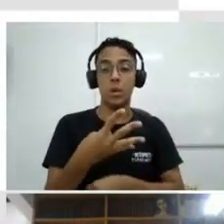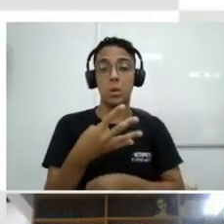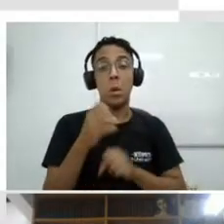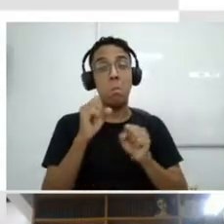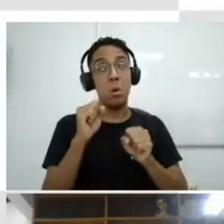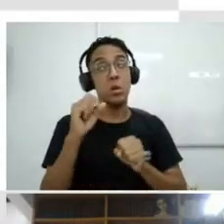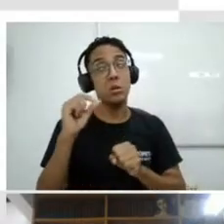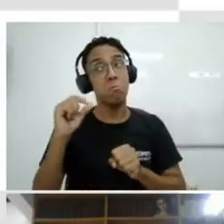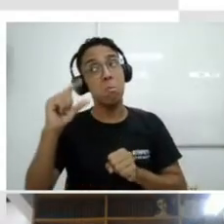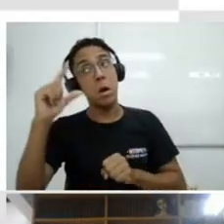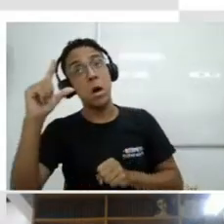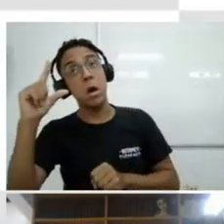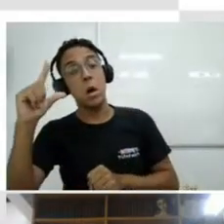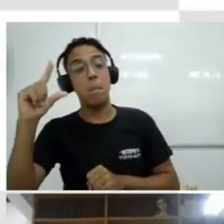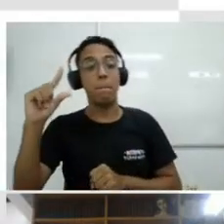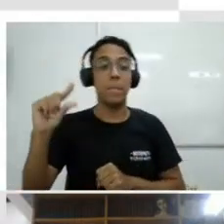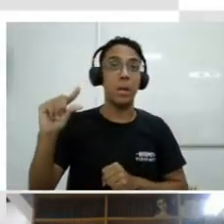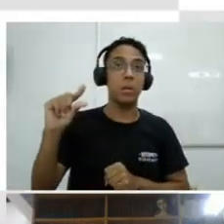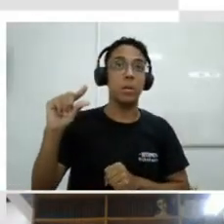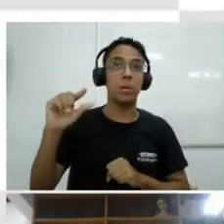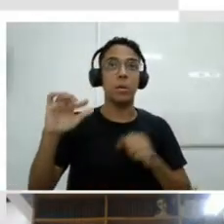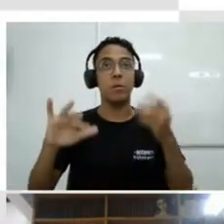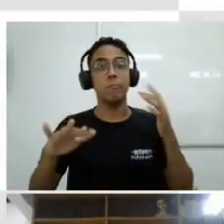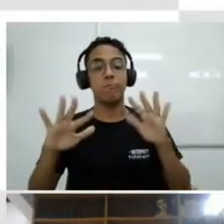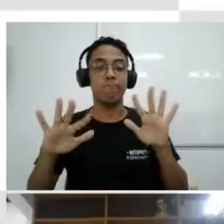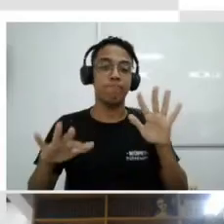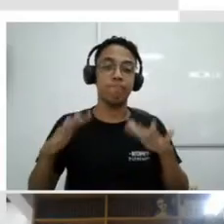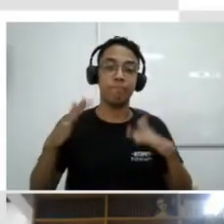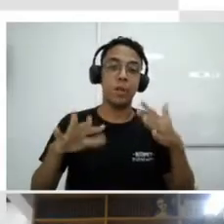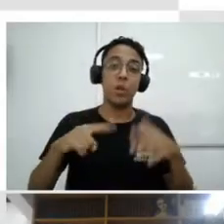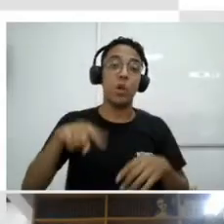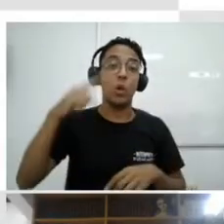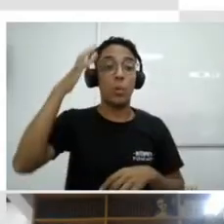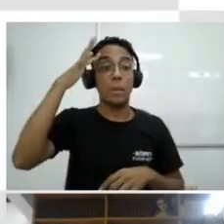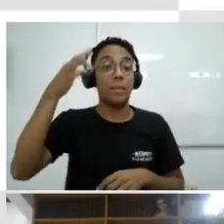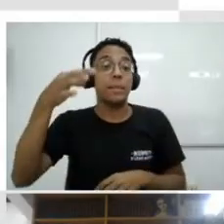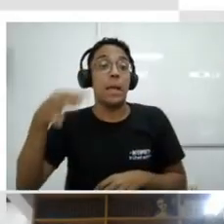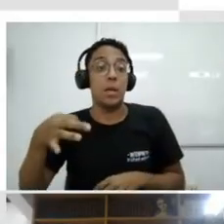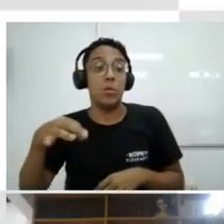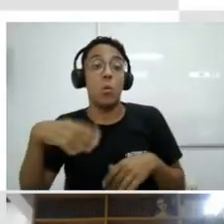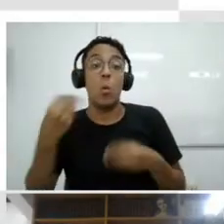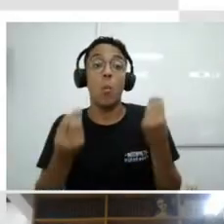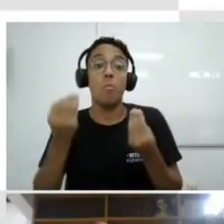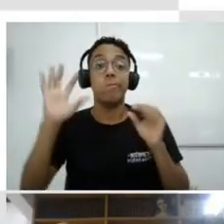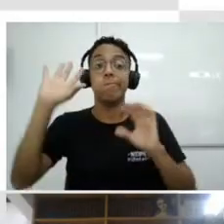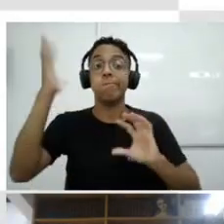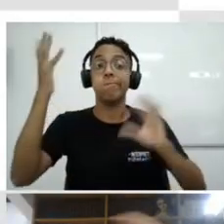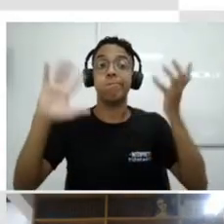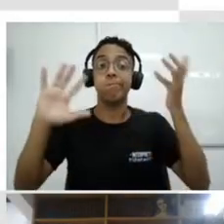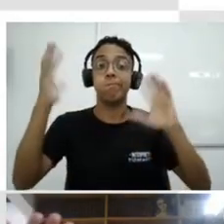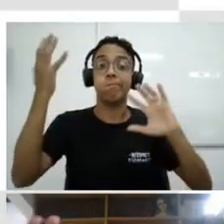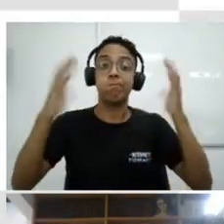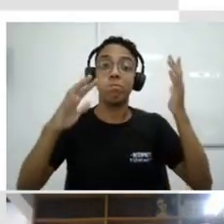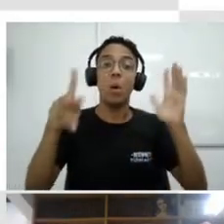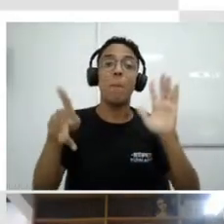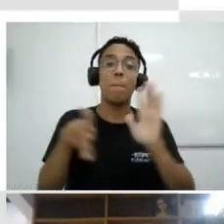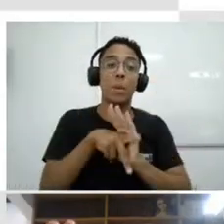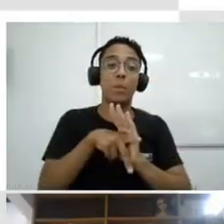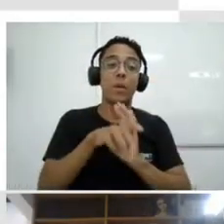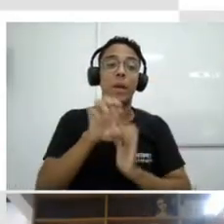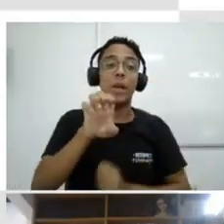que pode ser um pouco menos, um pouco mais? Porque a gente não sabe qual é o comportamento do clima em relação à questão do El Niño e do Laninha, que são